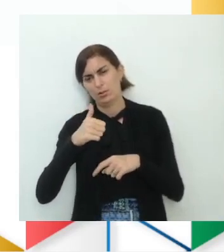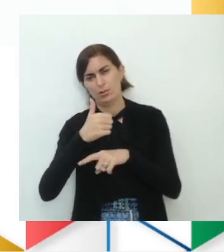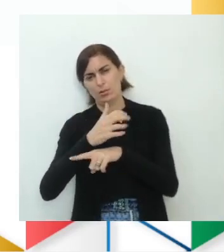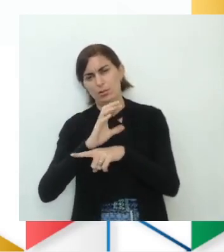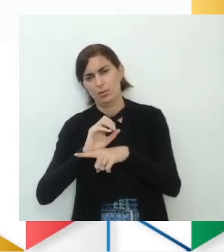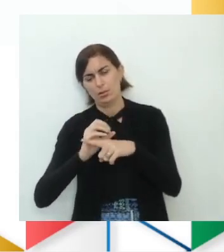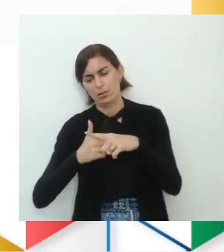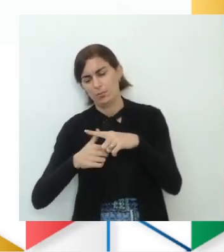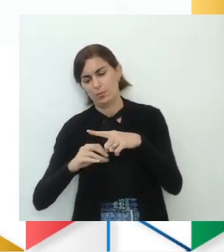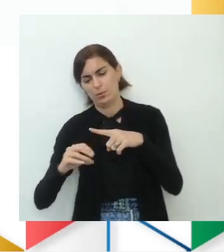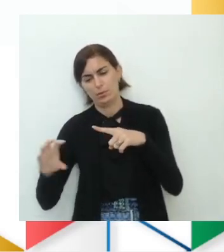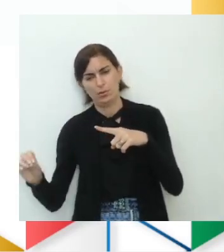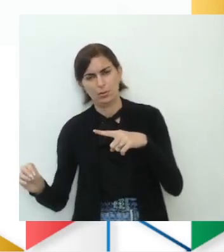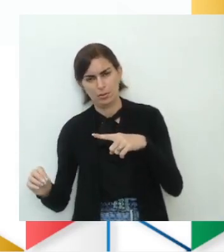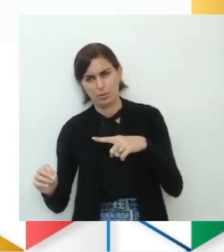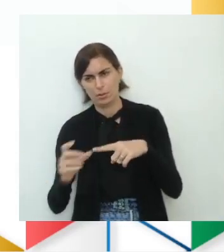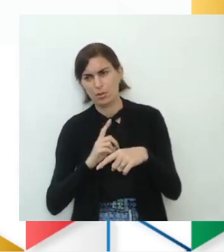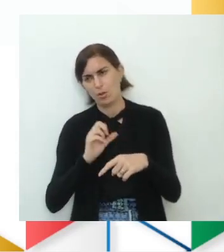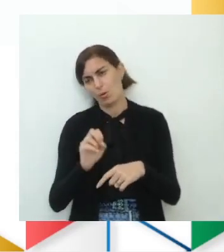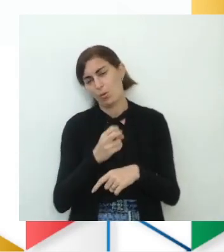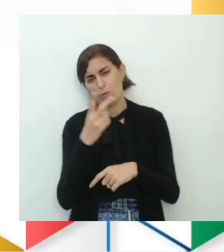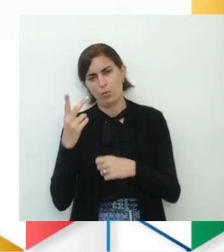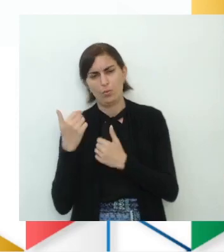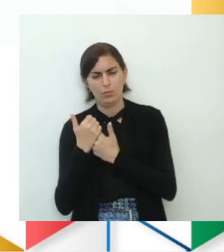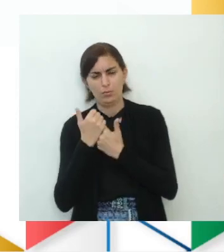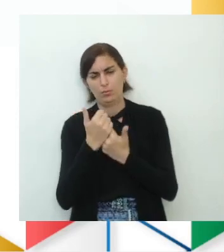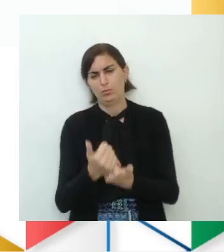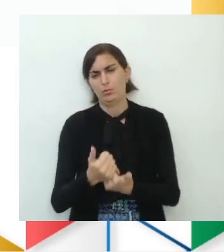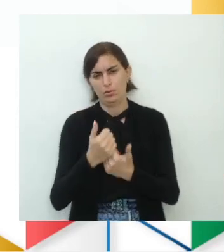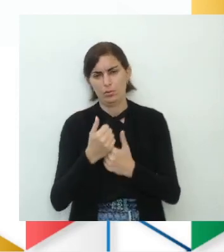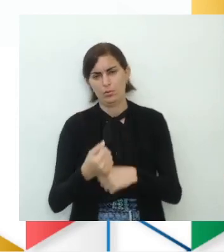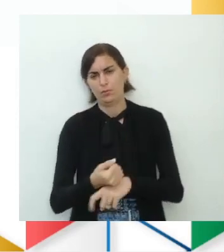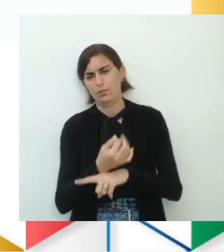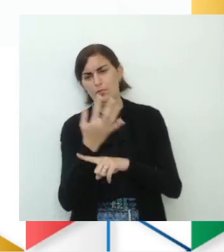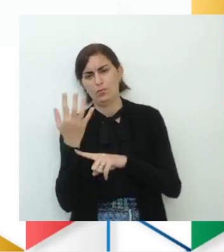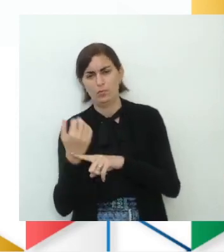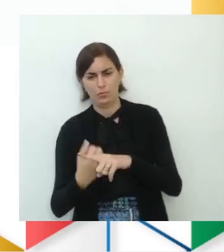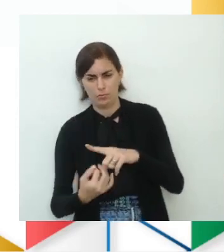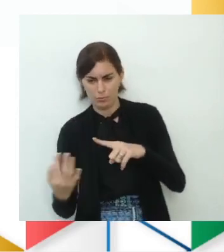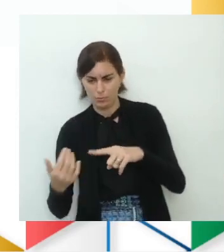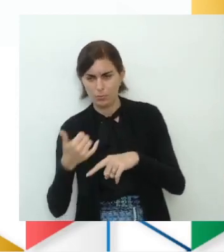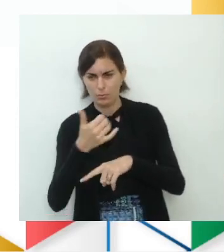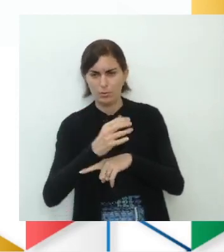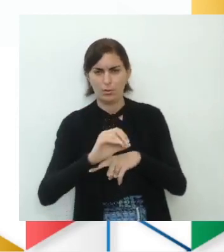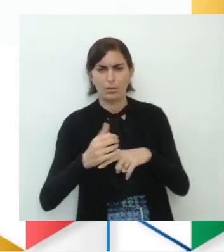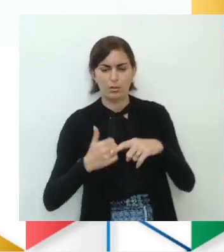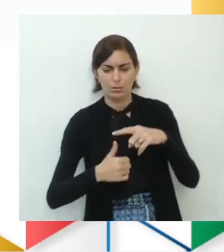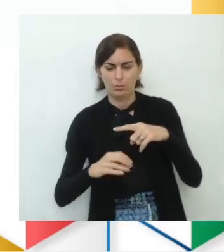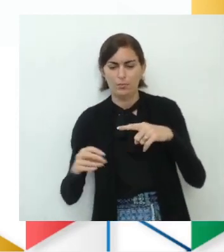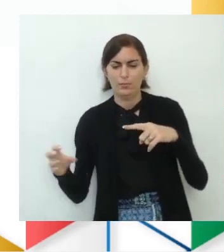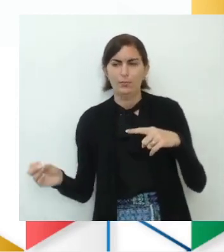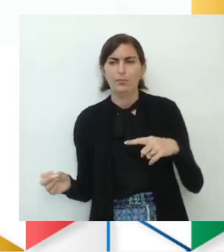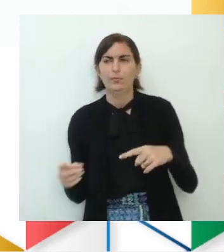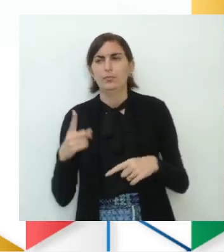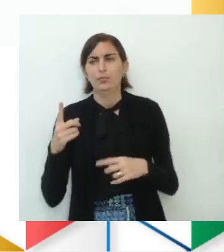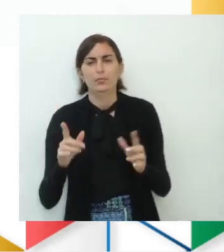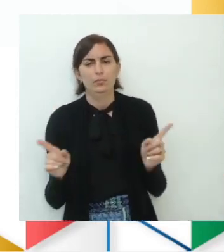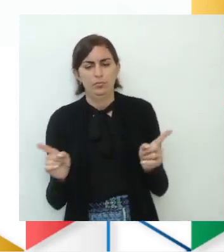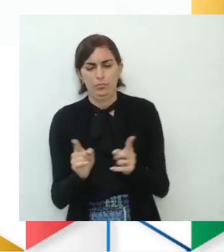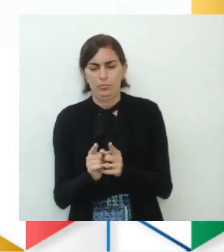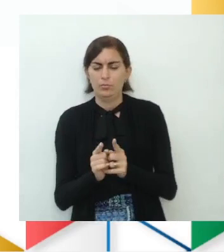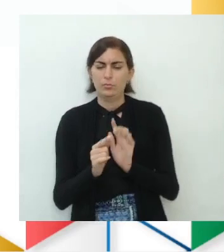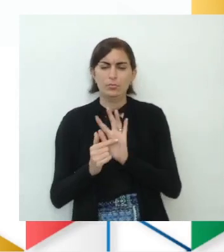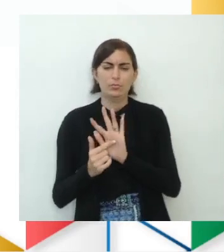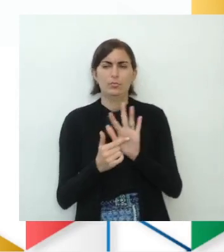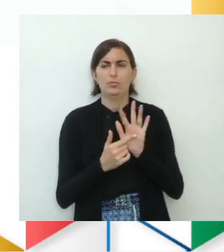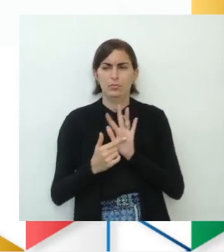10%, tá? 10%. Ou ele pode ser representado nessa fração que você está visualizando aí, ó, 10 sobre 100. Ou eu posso simplificar e